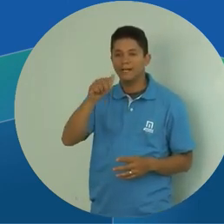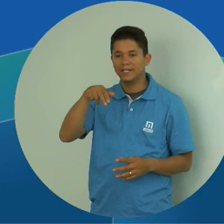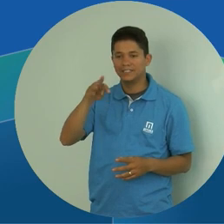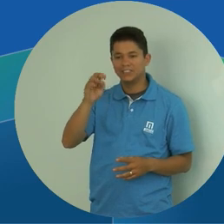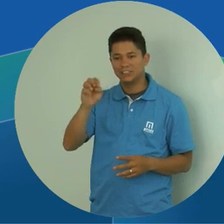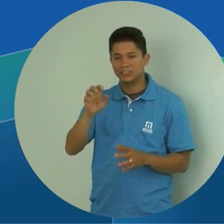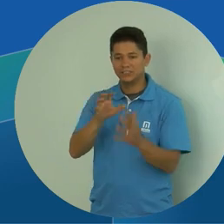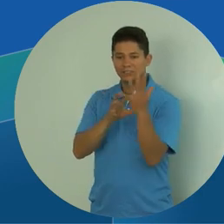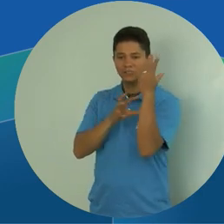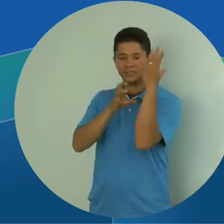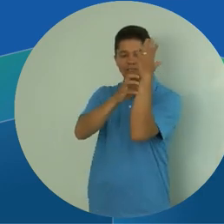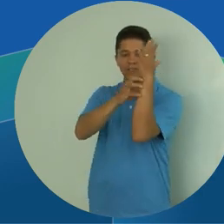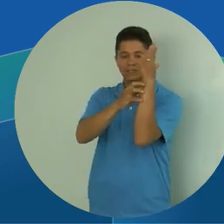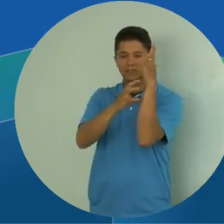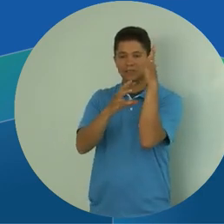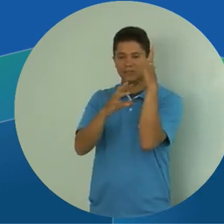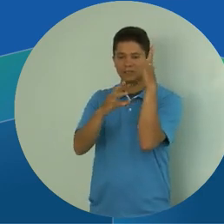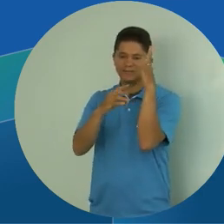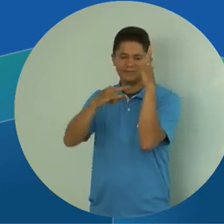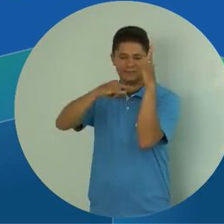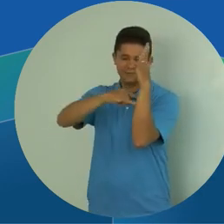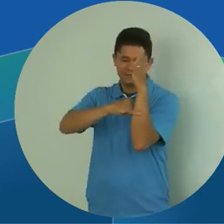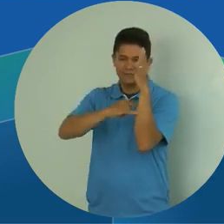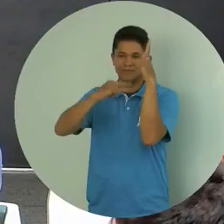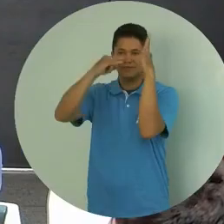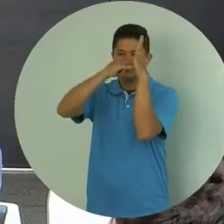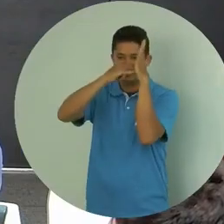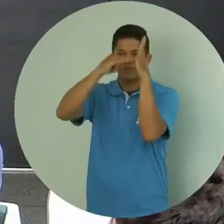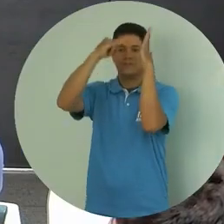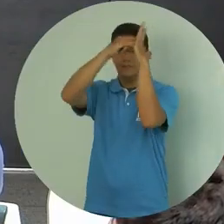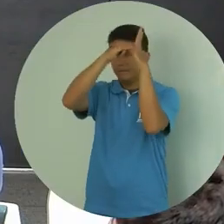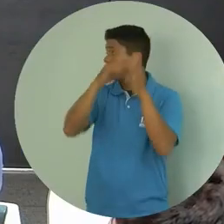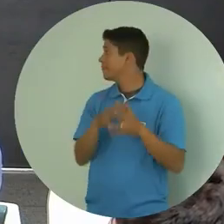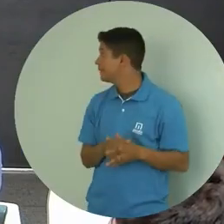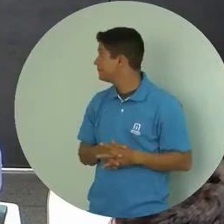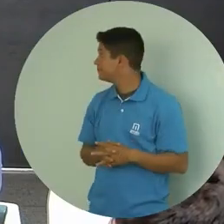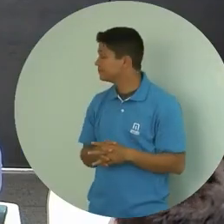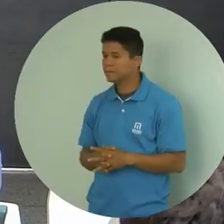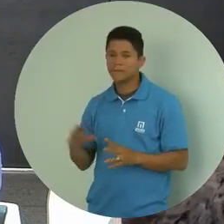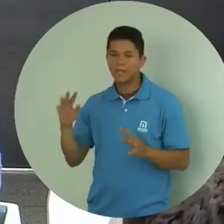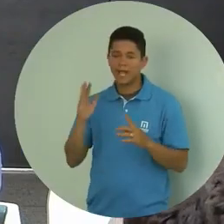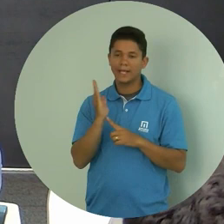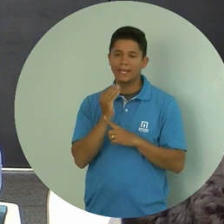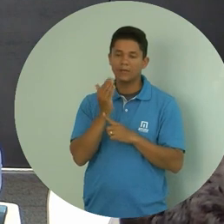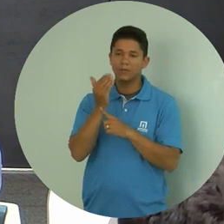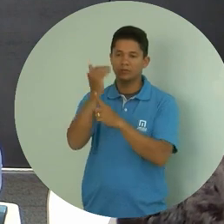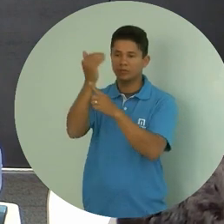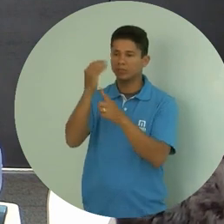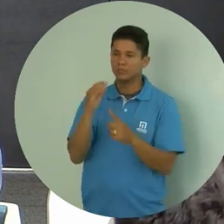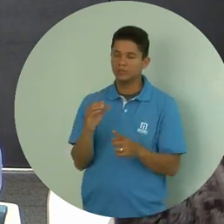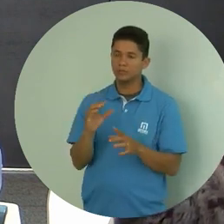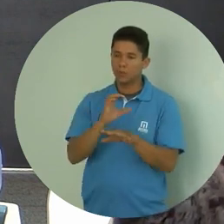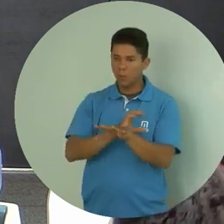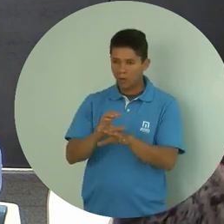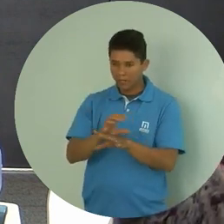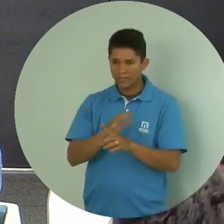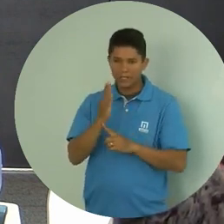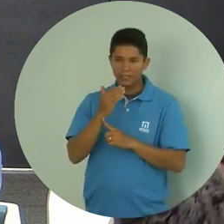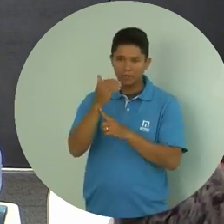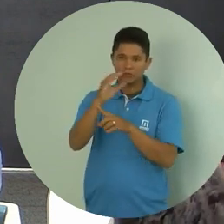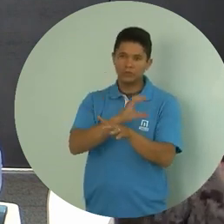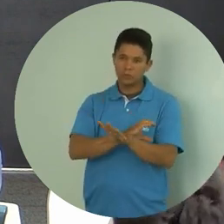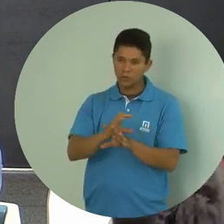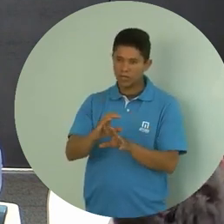de camadas? 1,30 m de camada. A questão da tecnologia do concreto, aí é que a gente